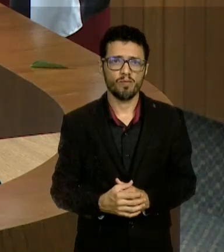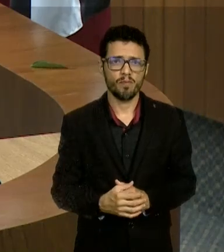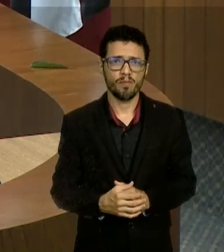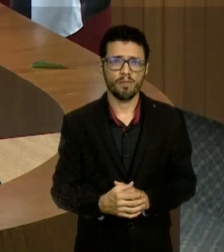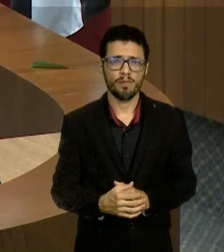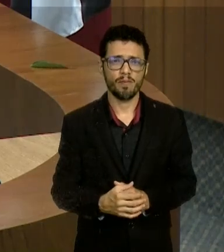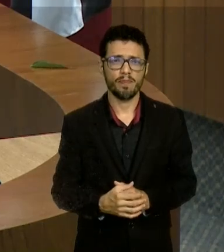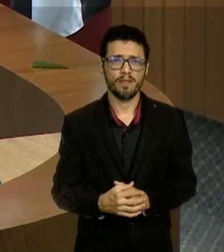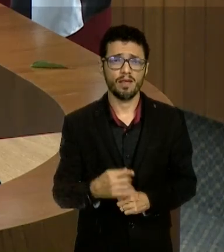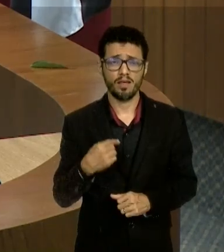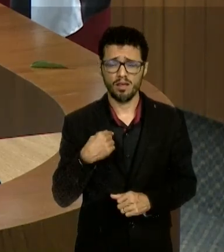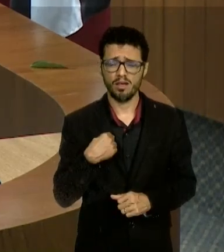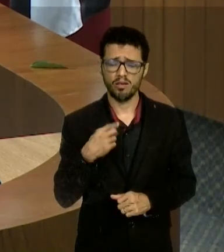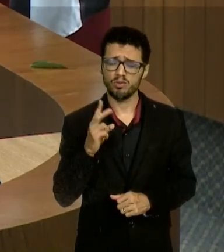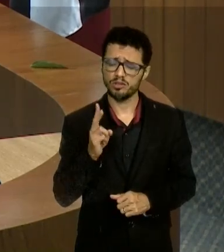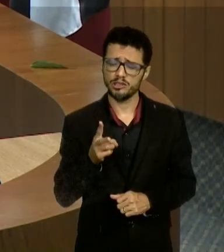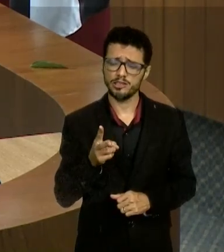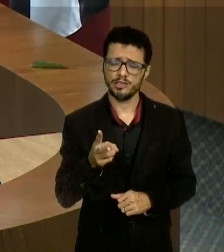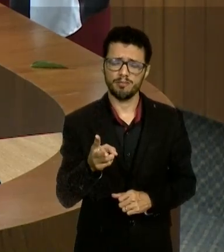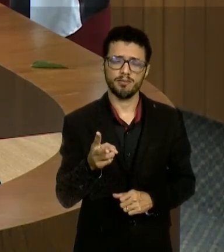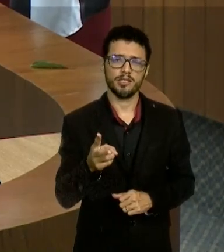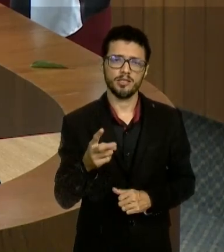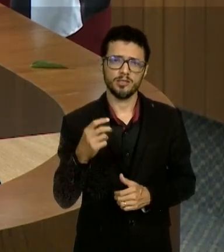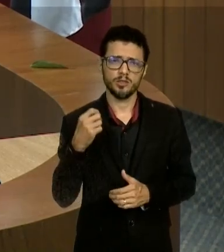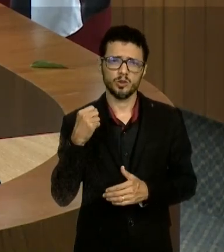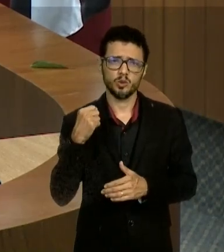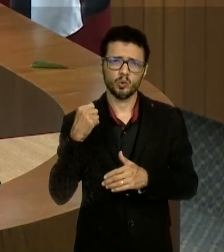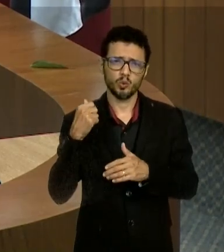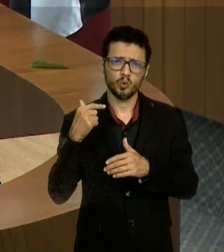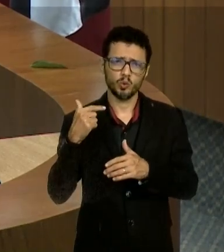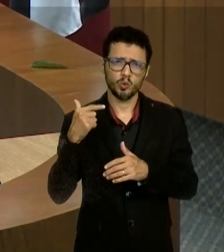o centro de lançamento de Alcântara